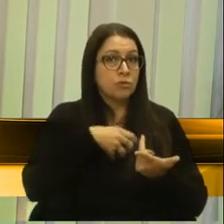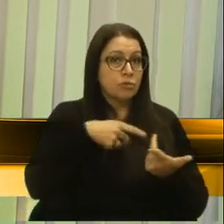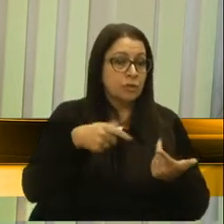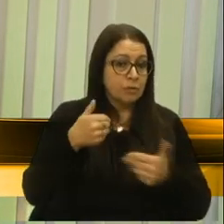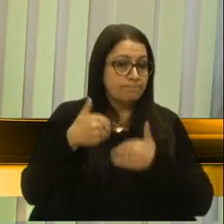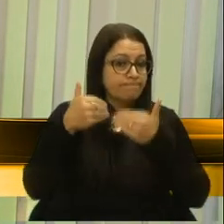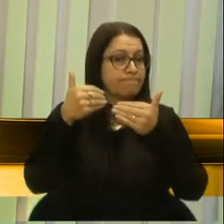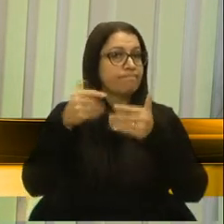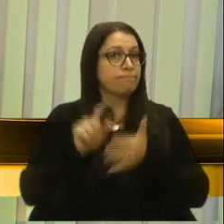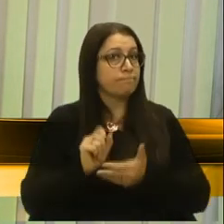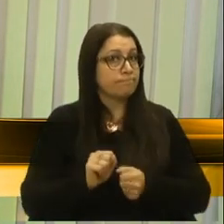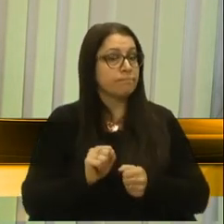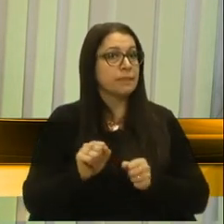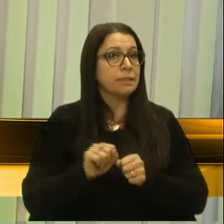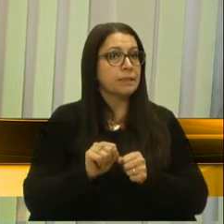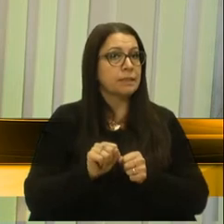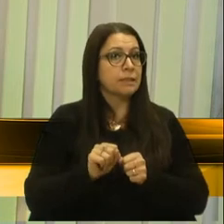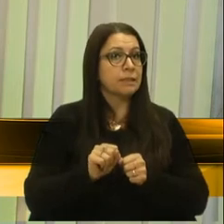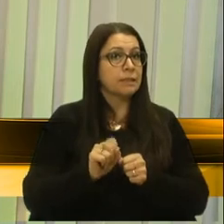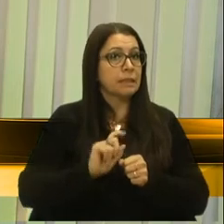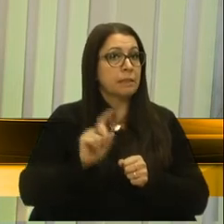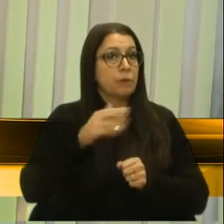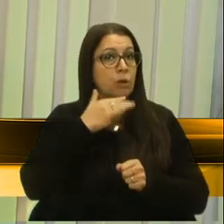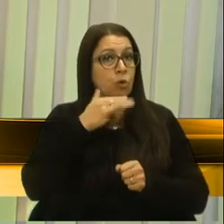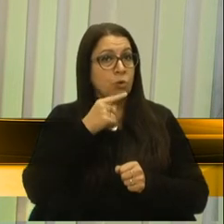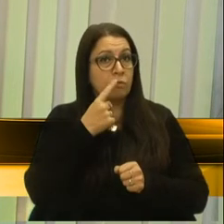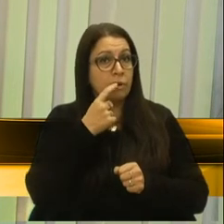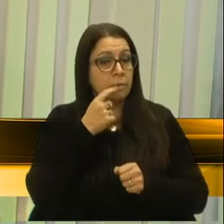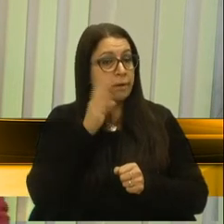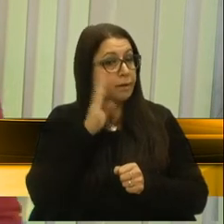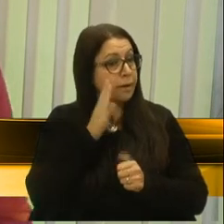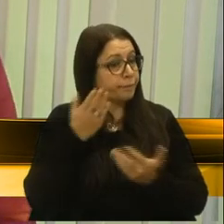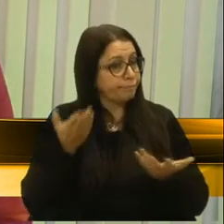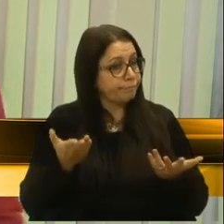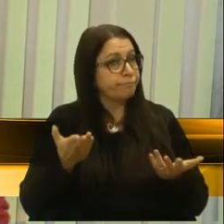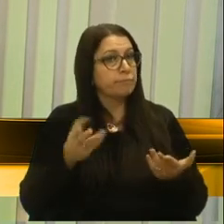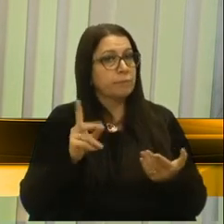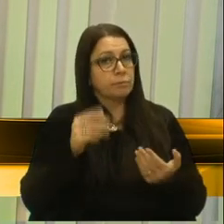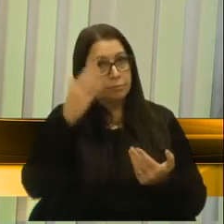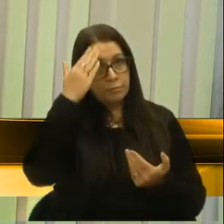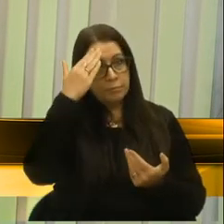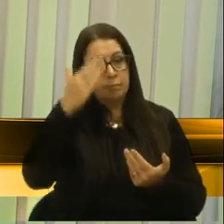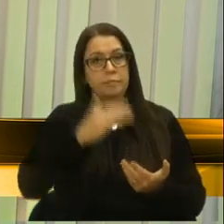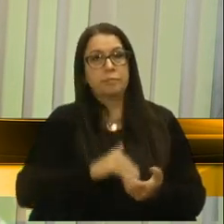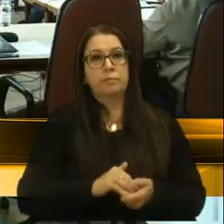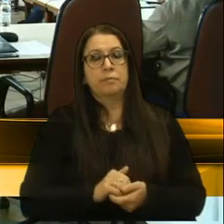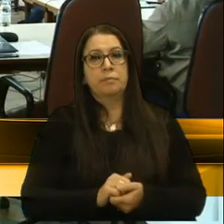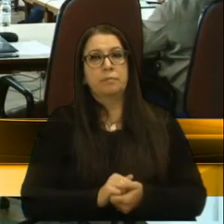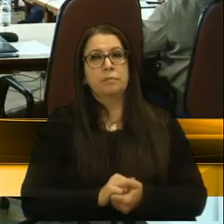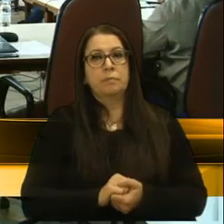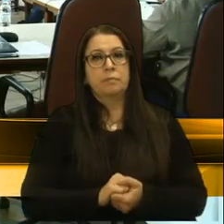andando, a gente tende a ir por vermelho em breve. Então, é isso. Muito obrigada. Uma declaração